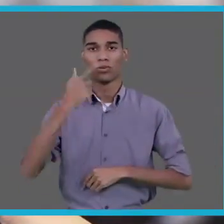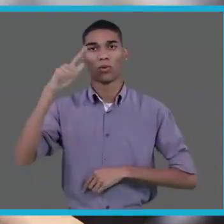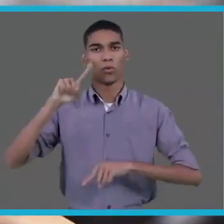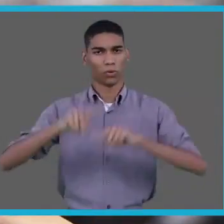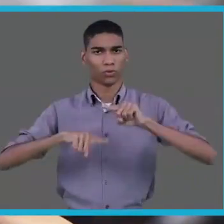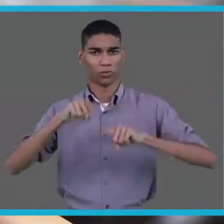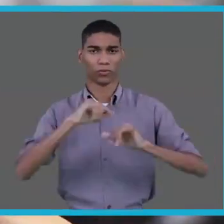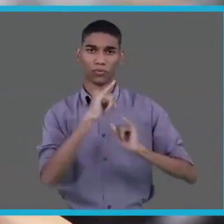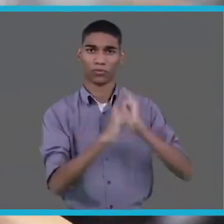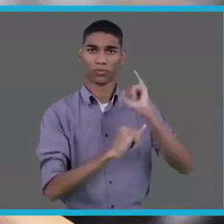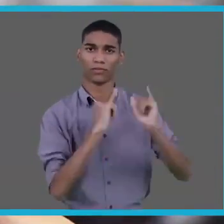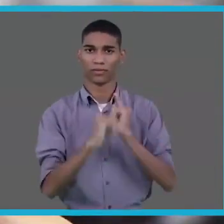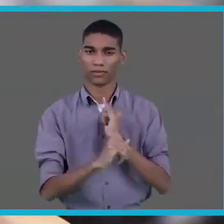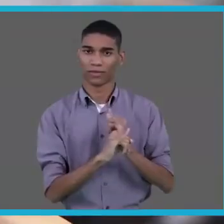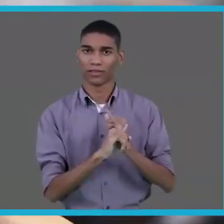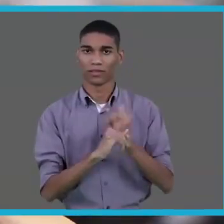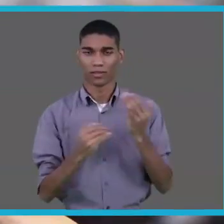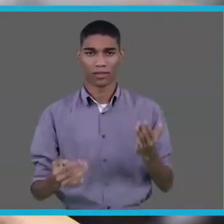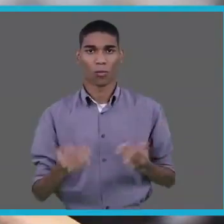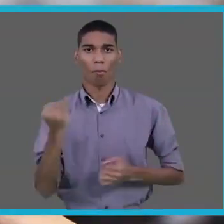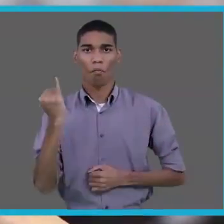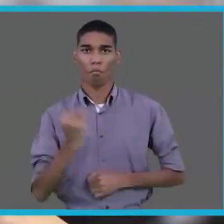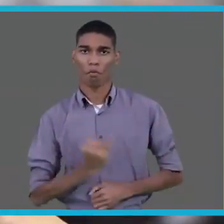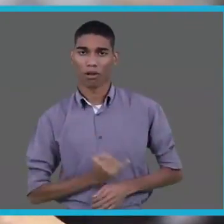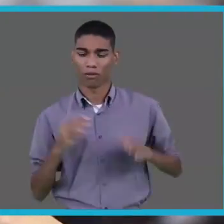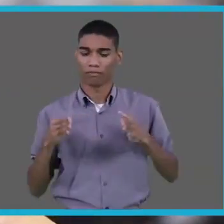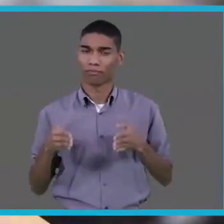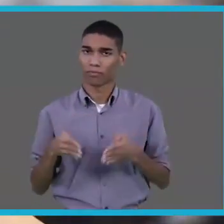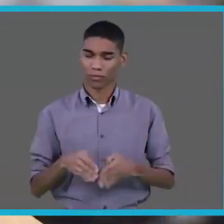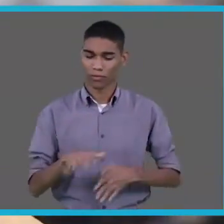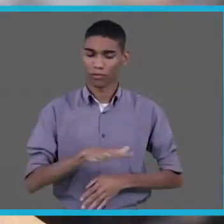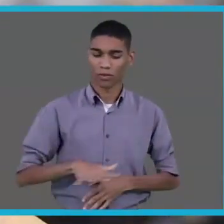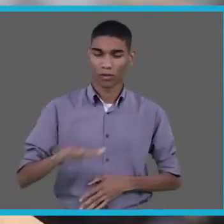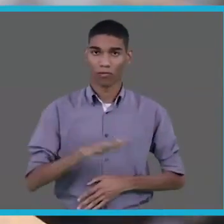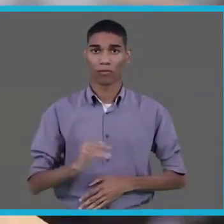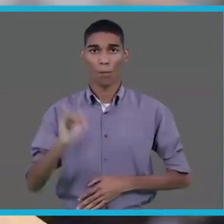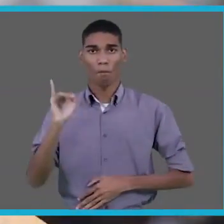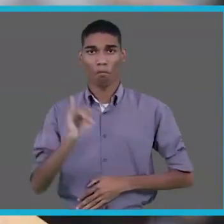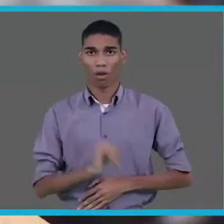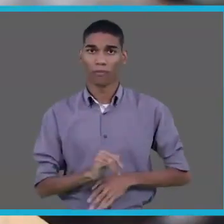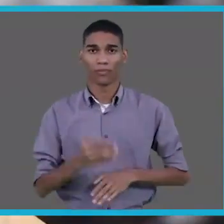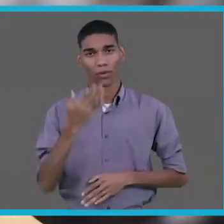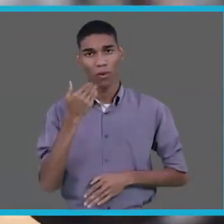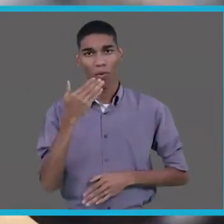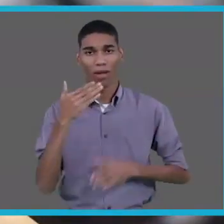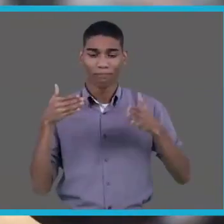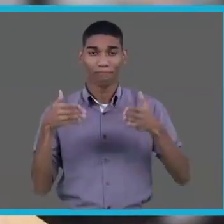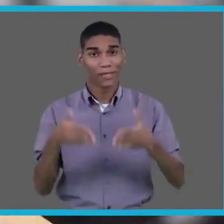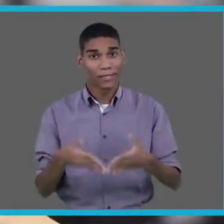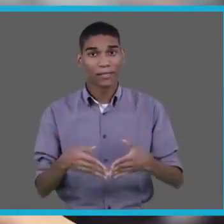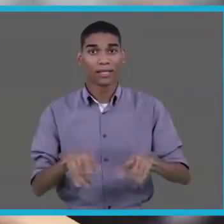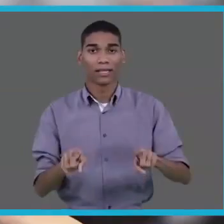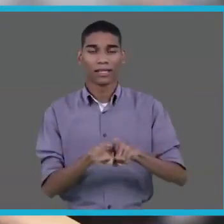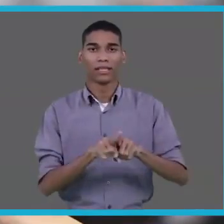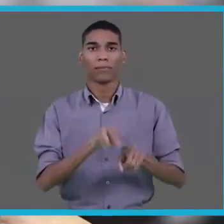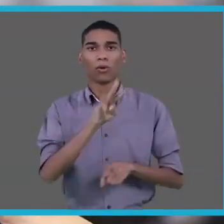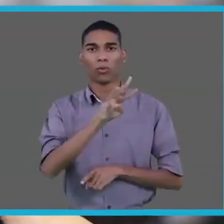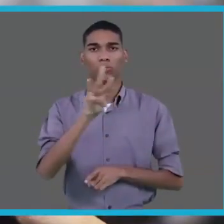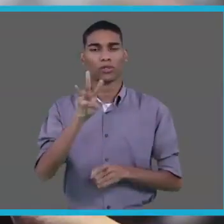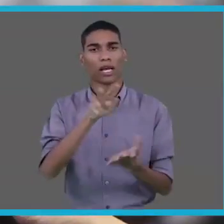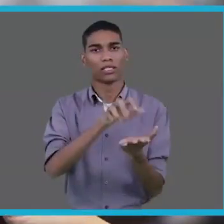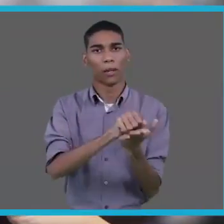outro produto online, que é o Dieta Eterna para emagrecimento, voltado para emagrecimento, o produto alimento em si,